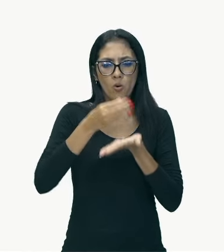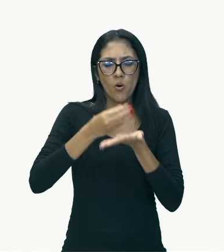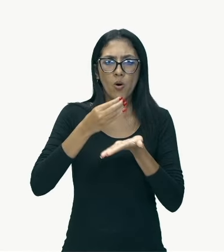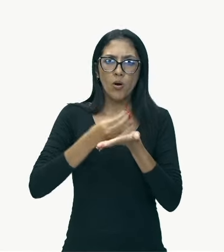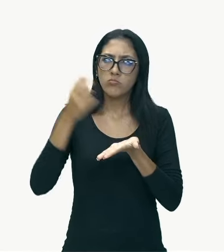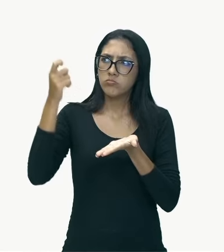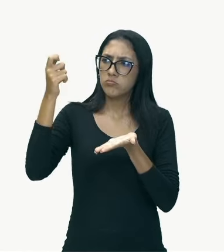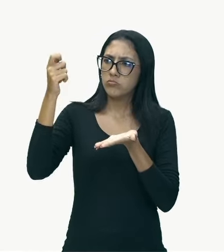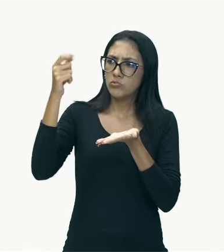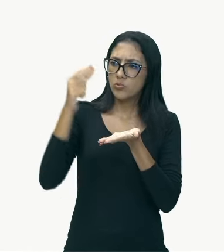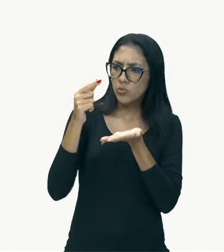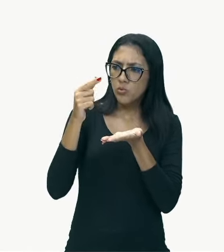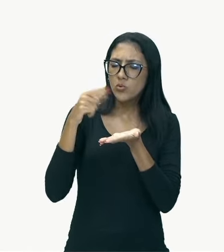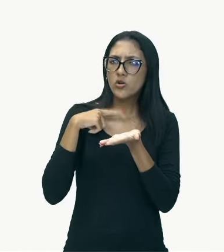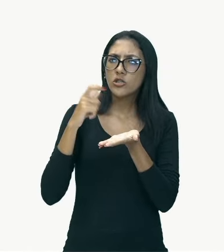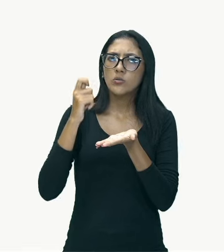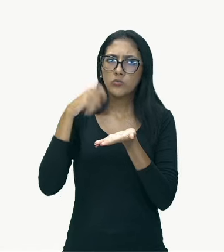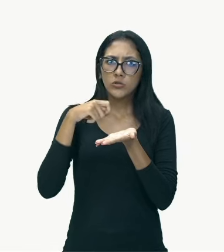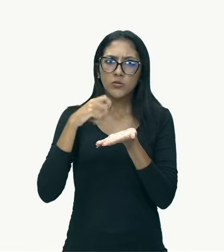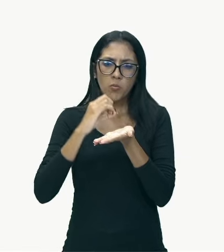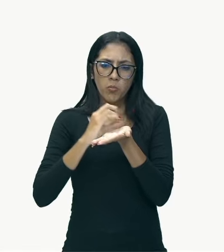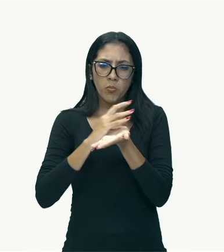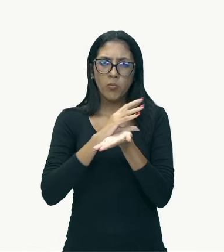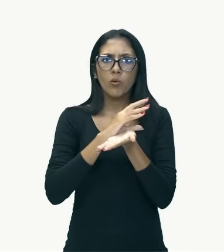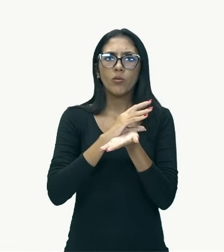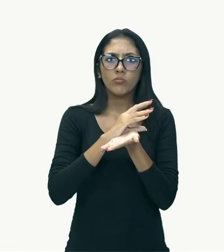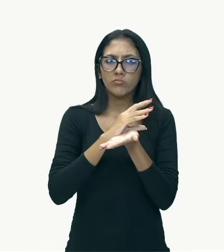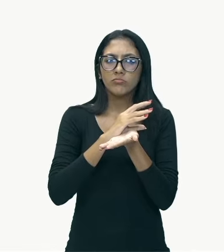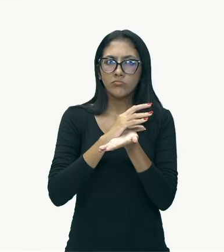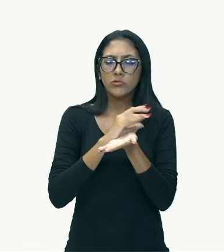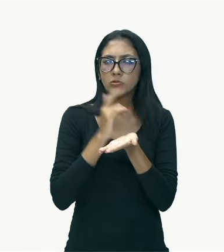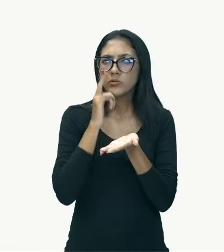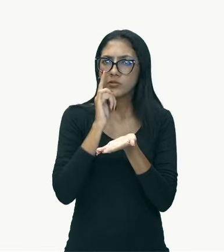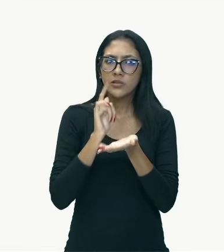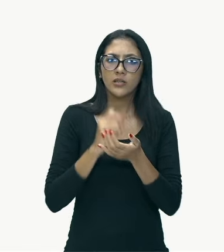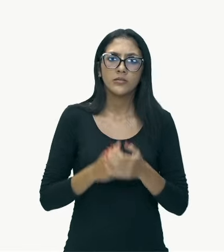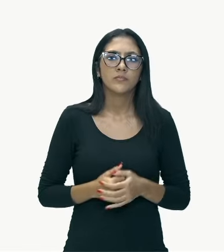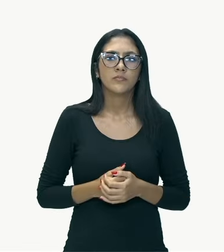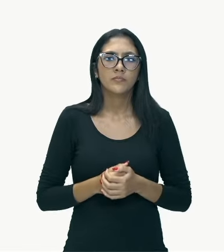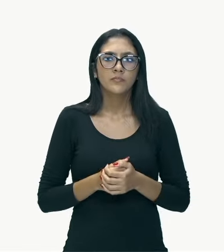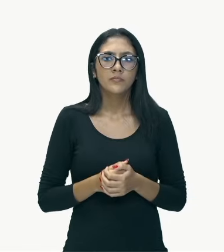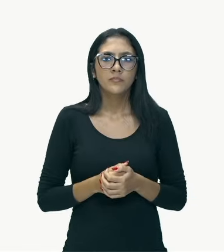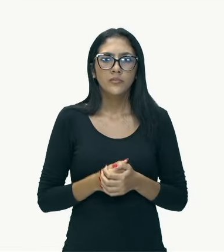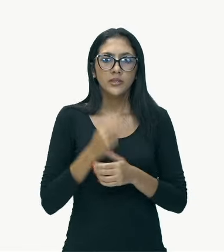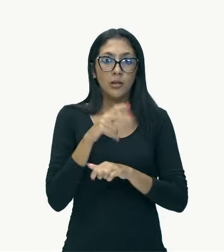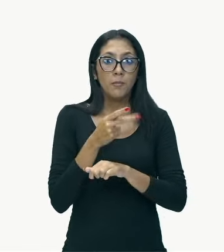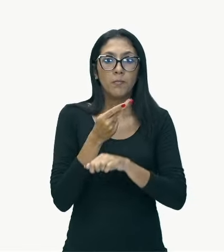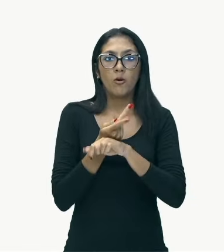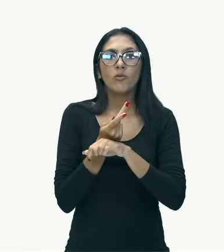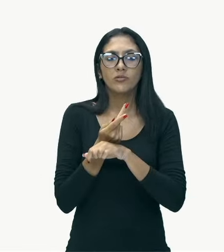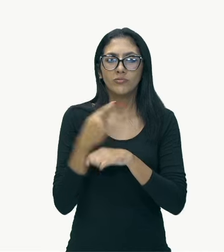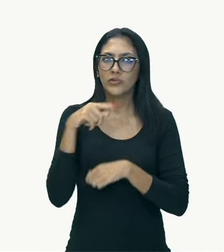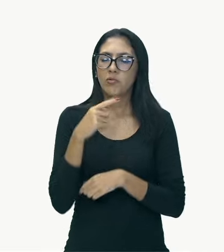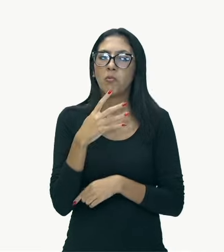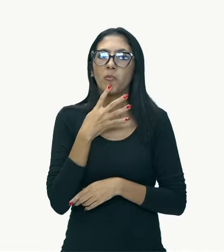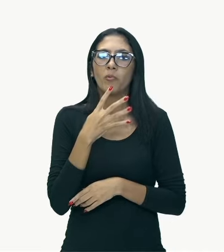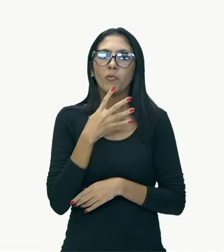conseguem dispersar a luz, tá? E aí, daqui a pouco, a gente vai conhecer, tá, esse fenômeno que